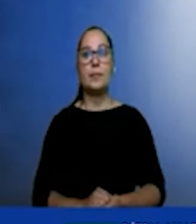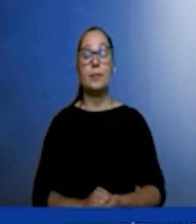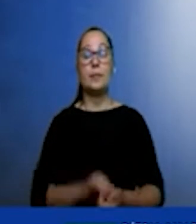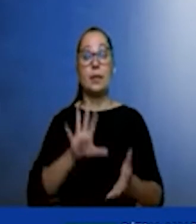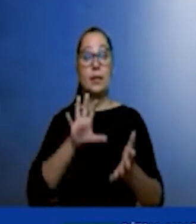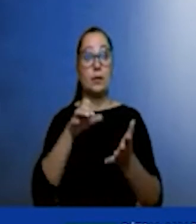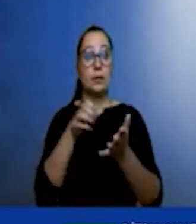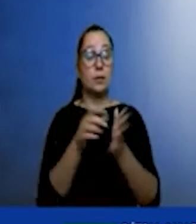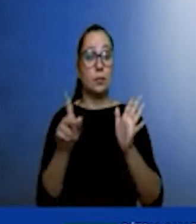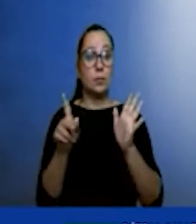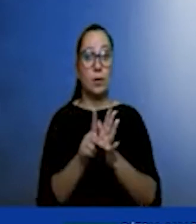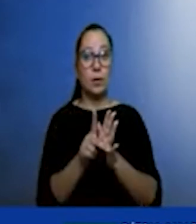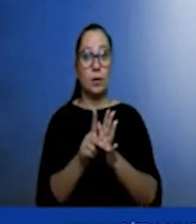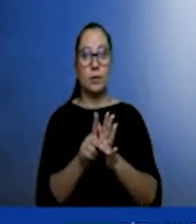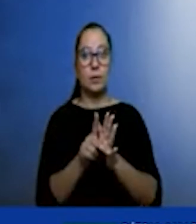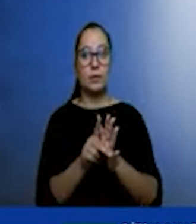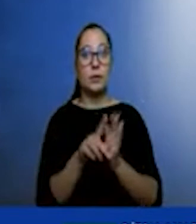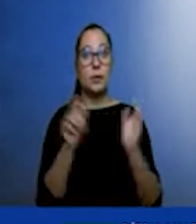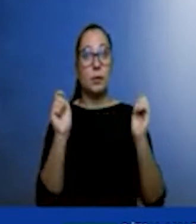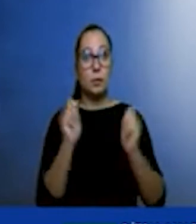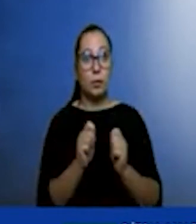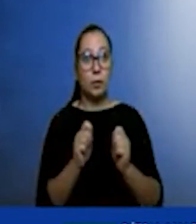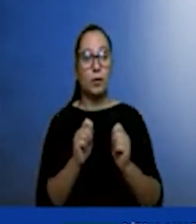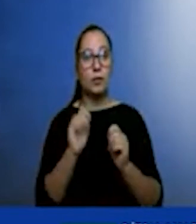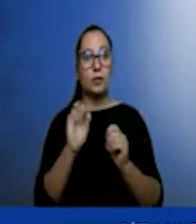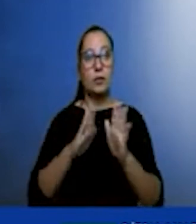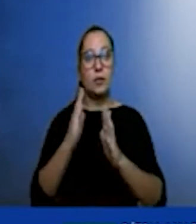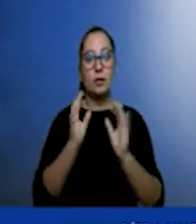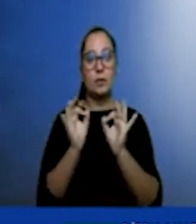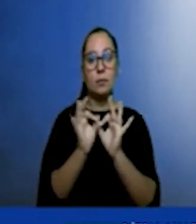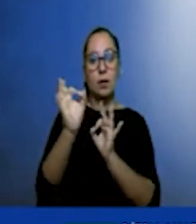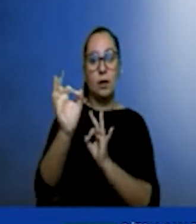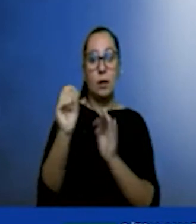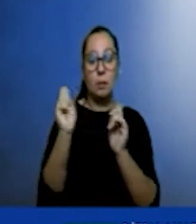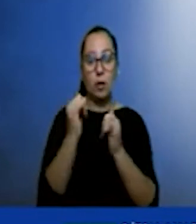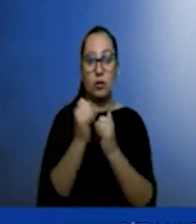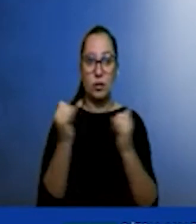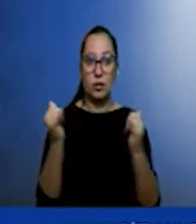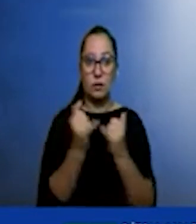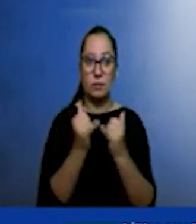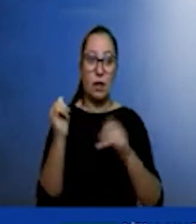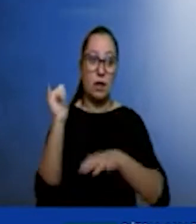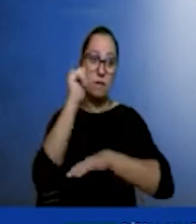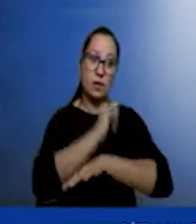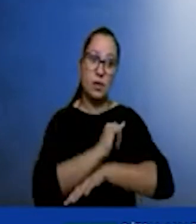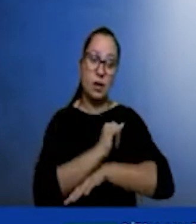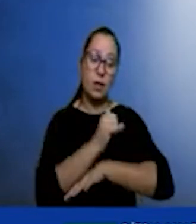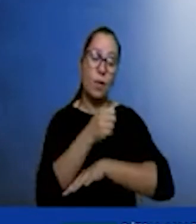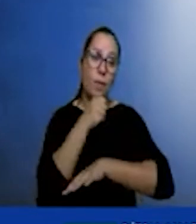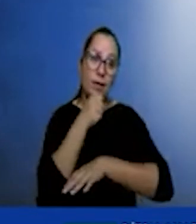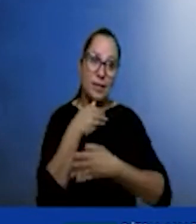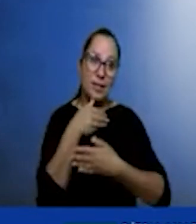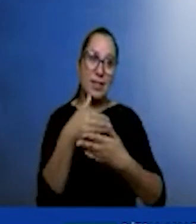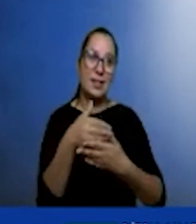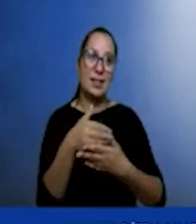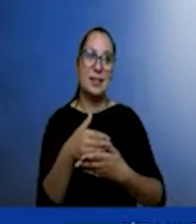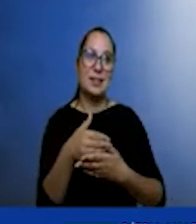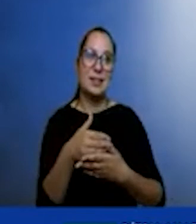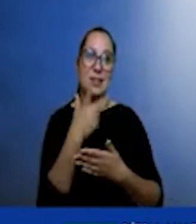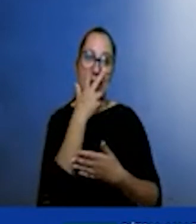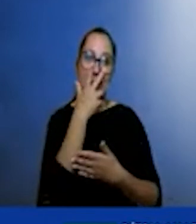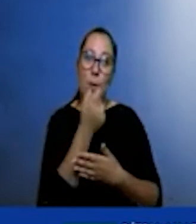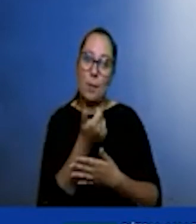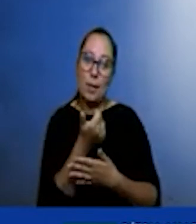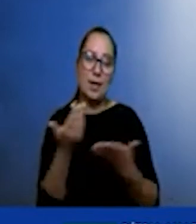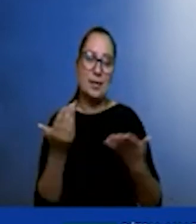onde pode até ser que no longuíssimo prazo dê um jeito de eletrificar avião, mas por enquanto não parece ser o caso.